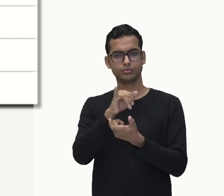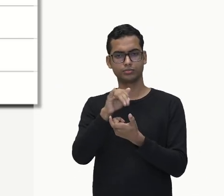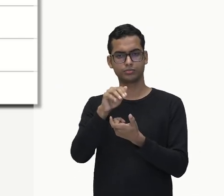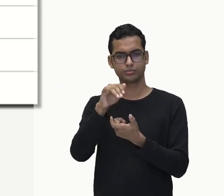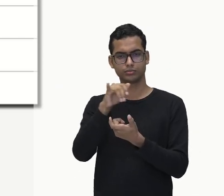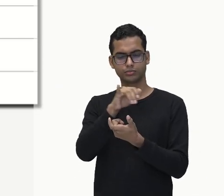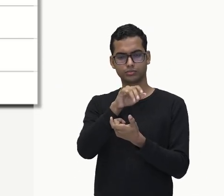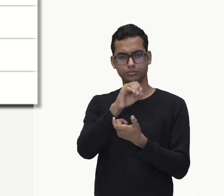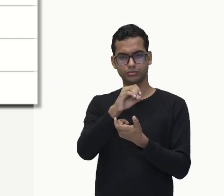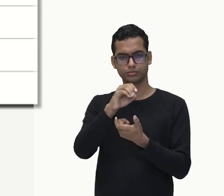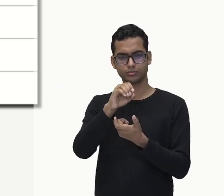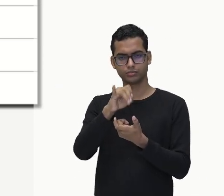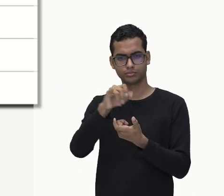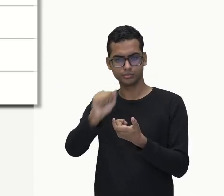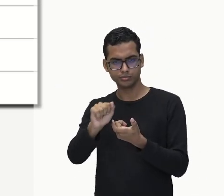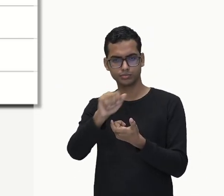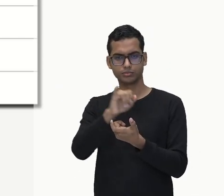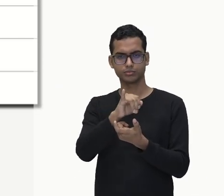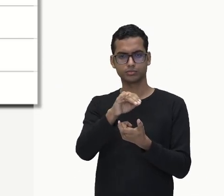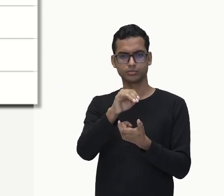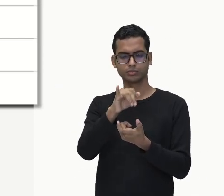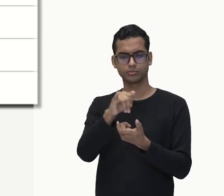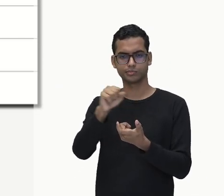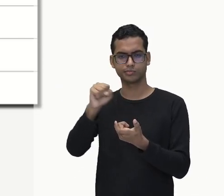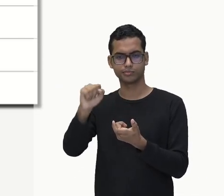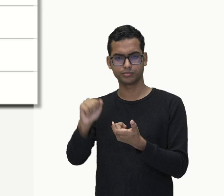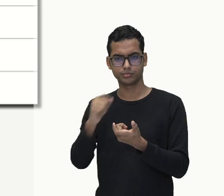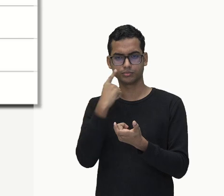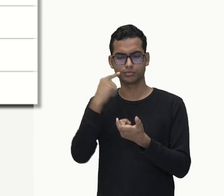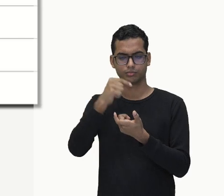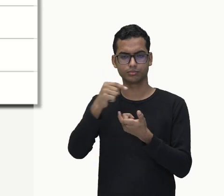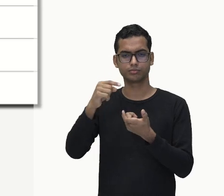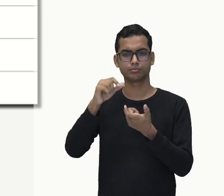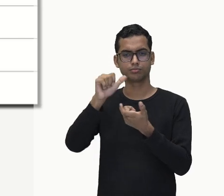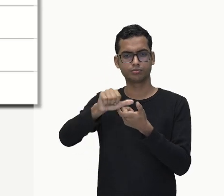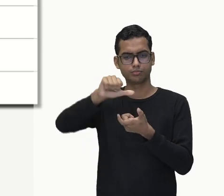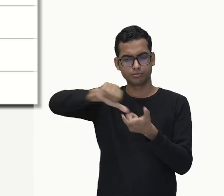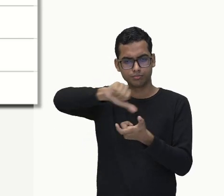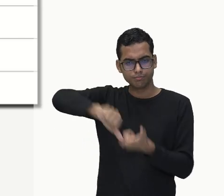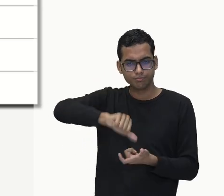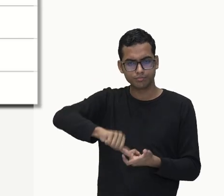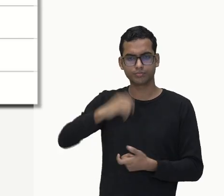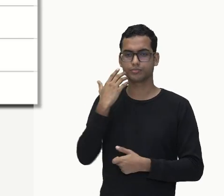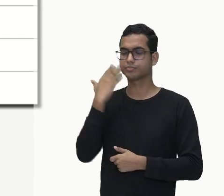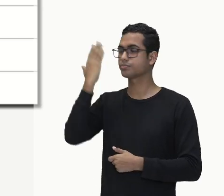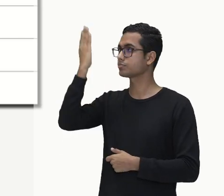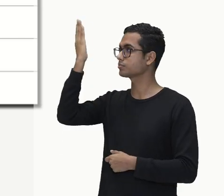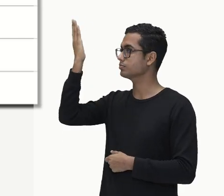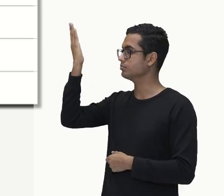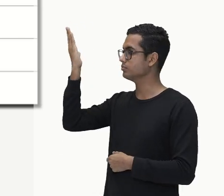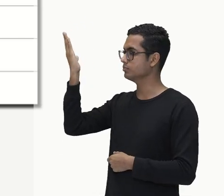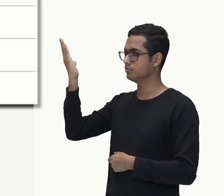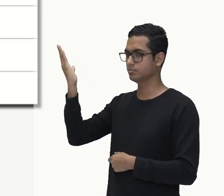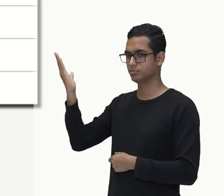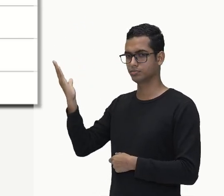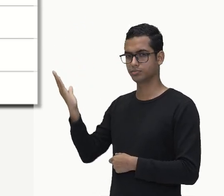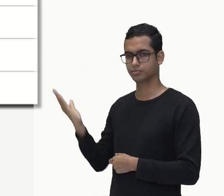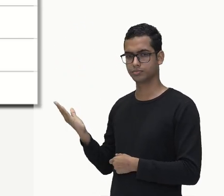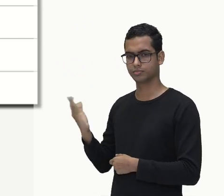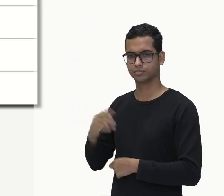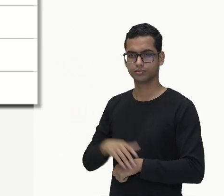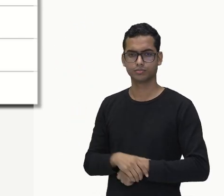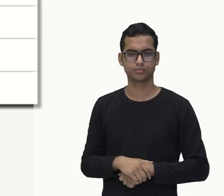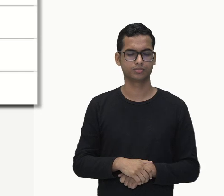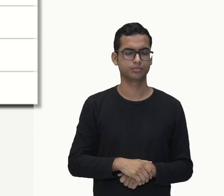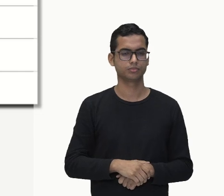oías, él oía, nosotros oíamos, vosotros oíais e